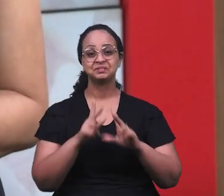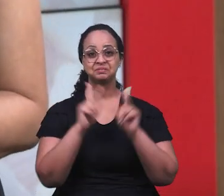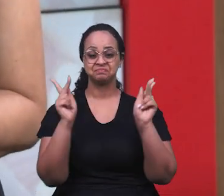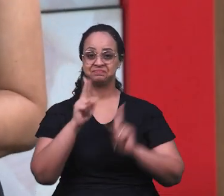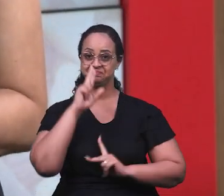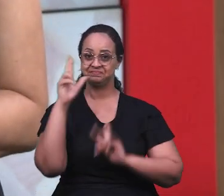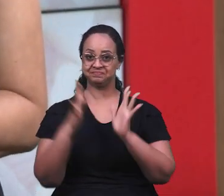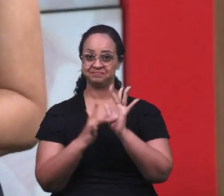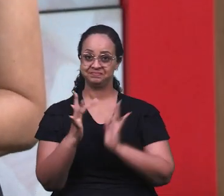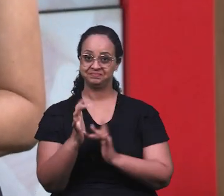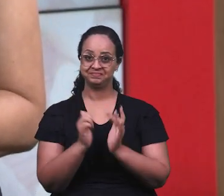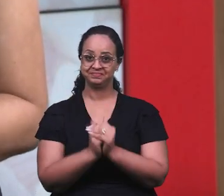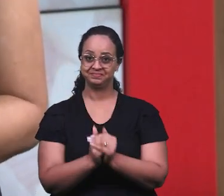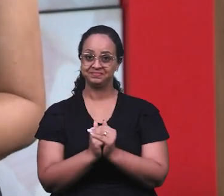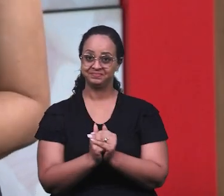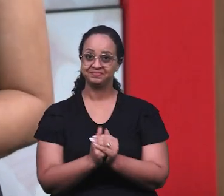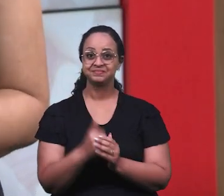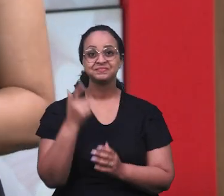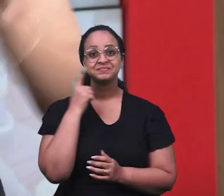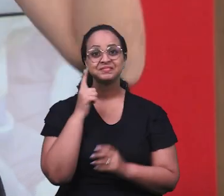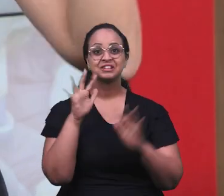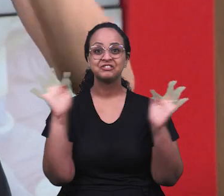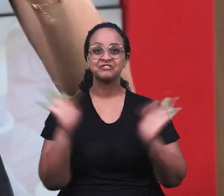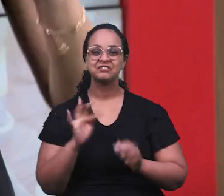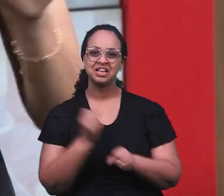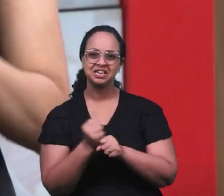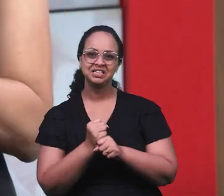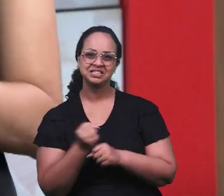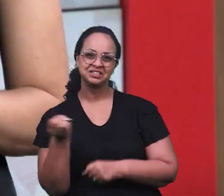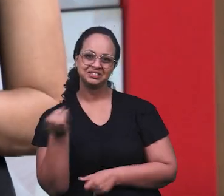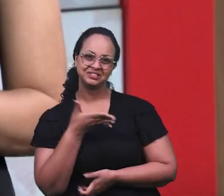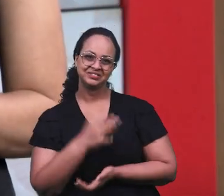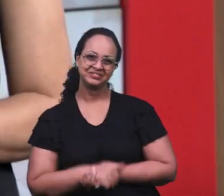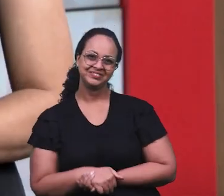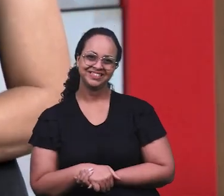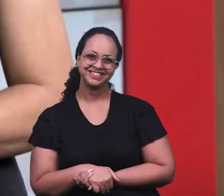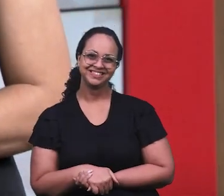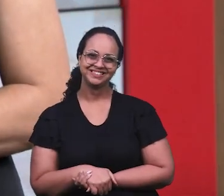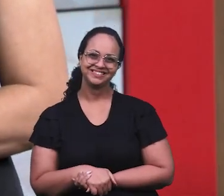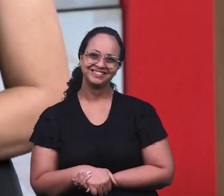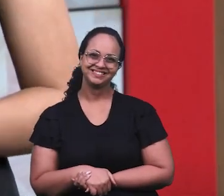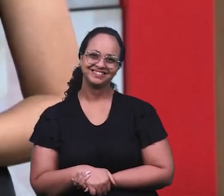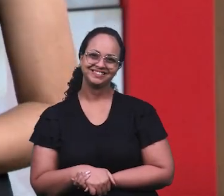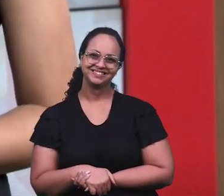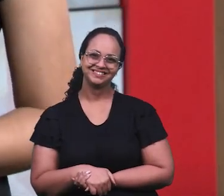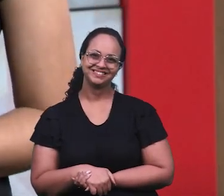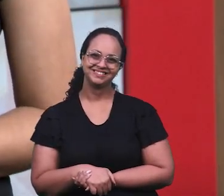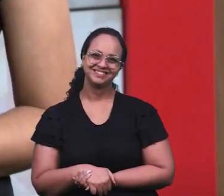A todos, a paz do Senhor Jesus e um feliz Ano Novo!